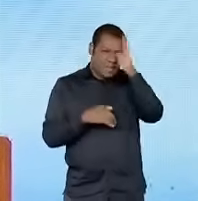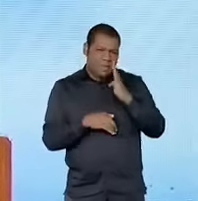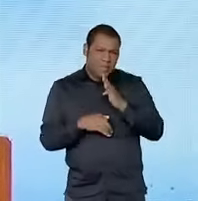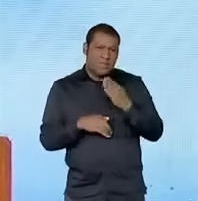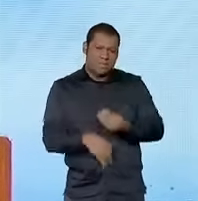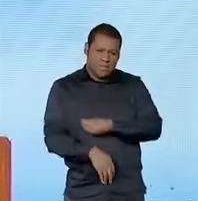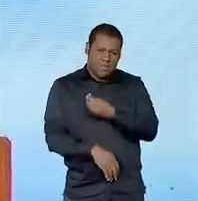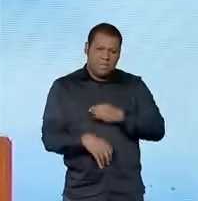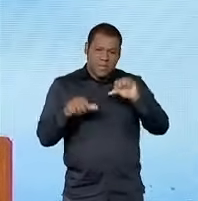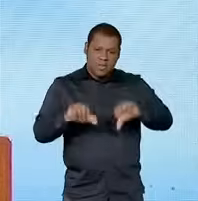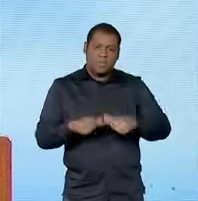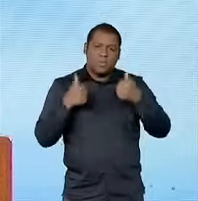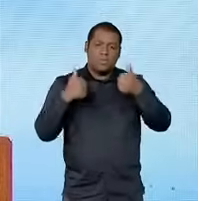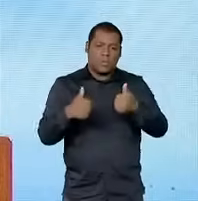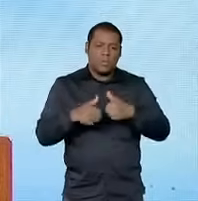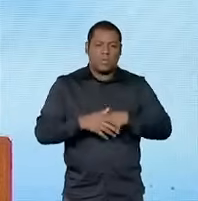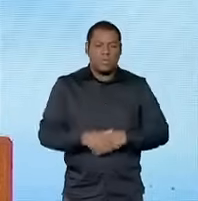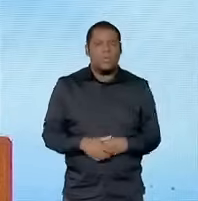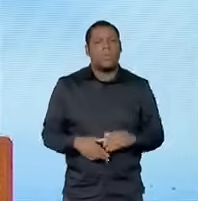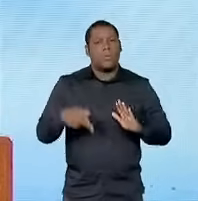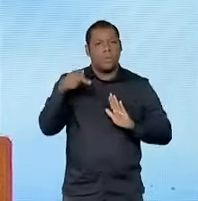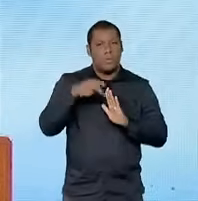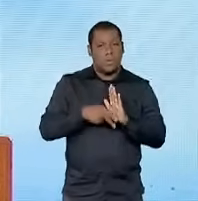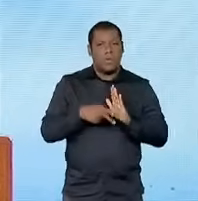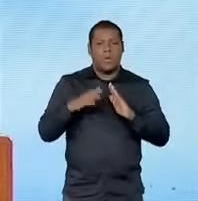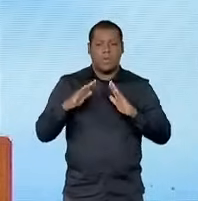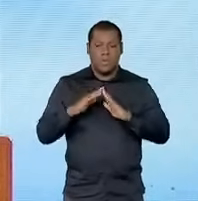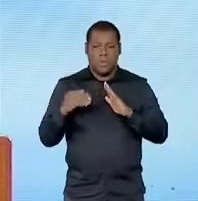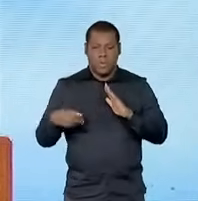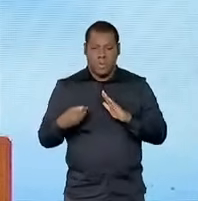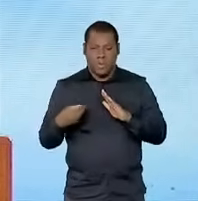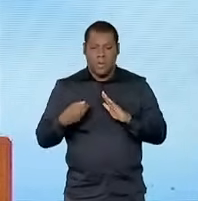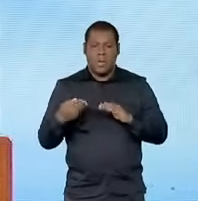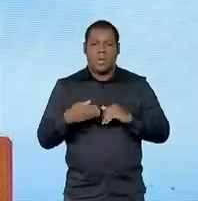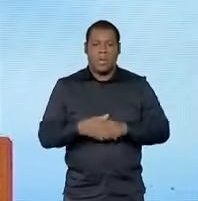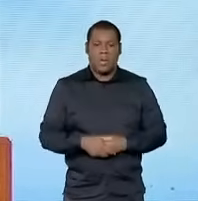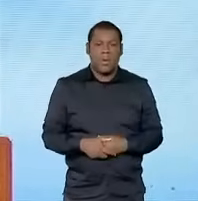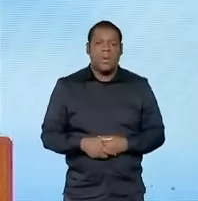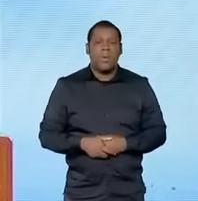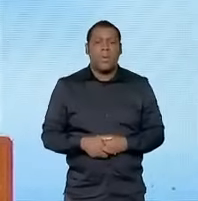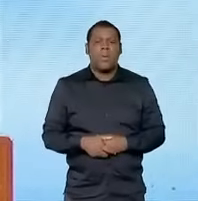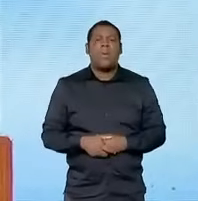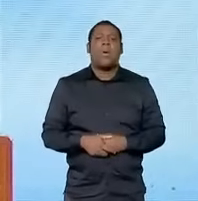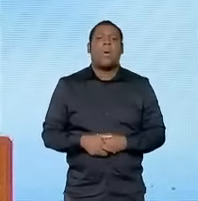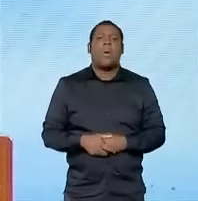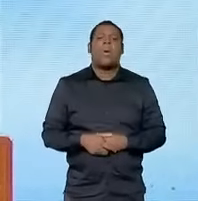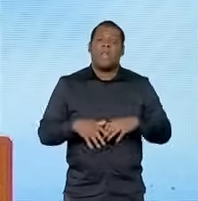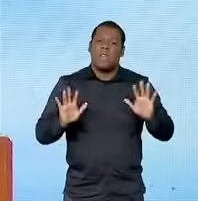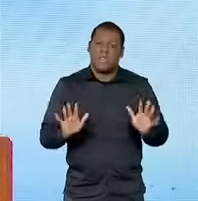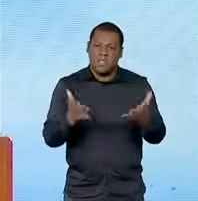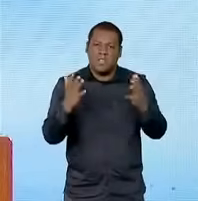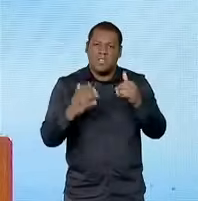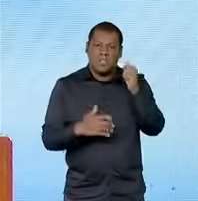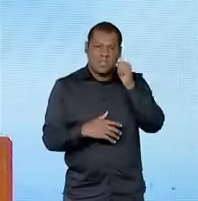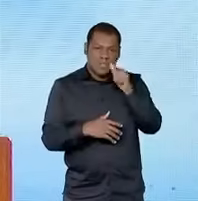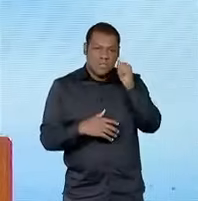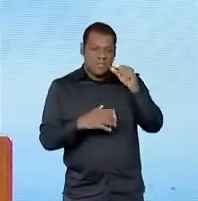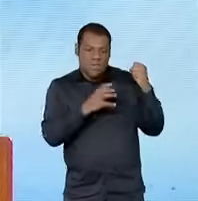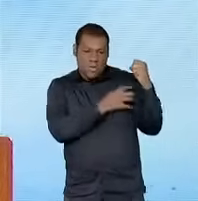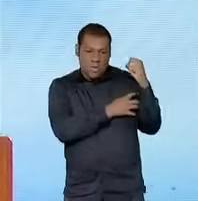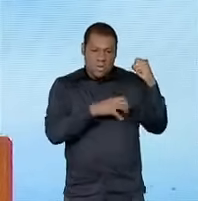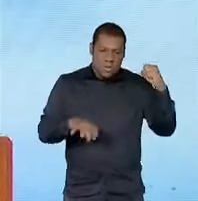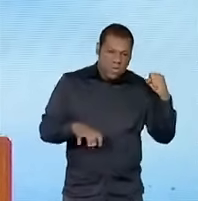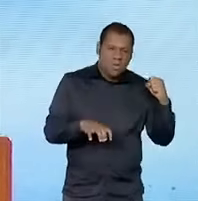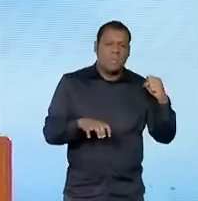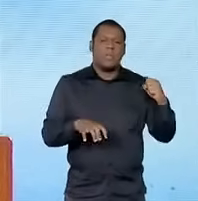Brasil afora. O Minha Casa Minha Vida tem proporcionado o empoderamento, a